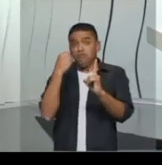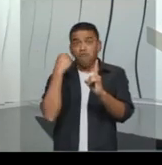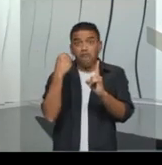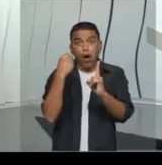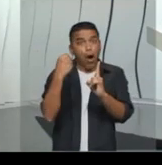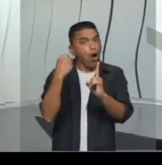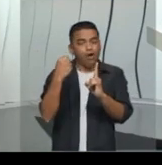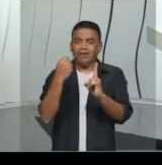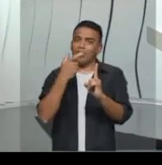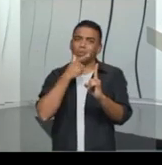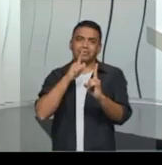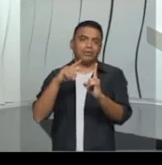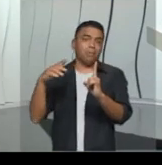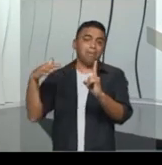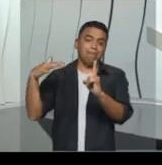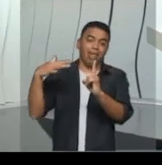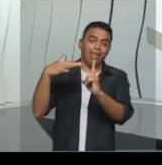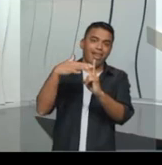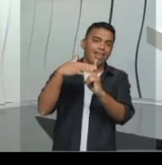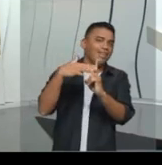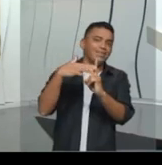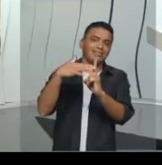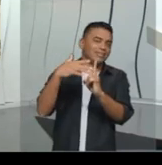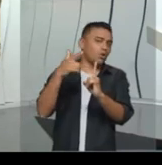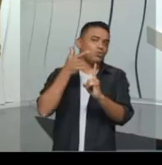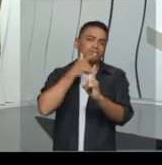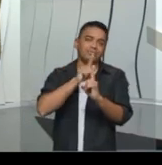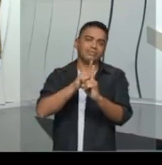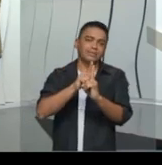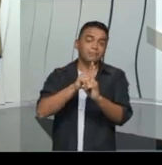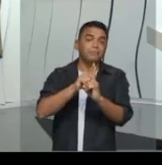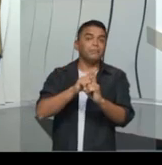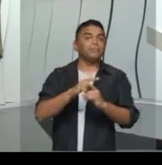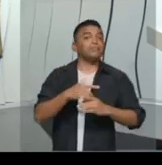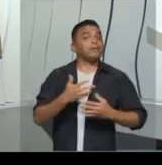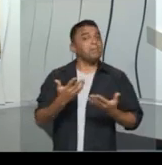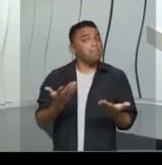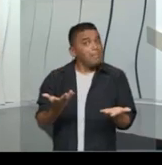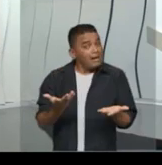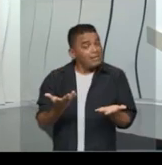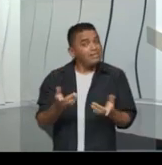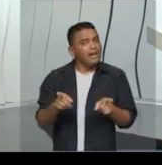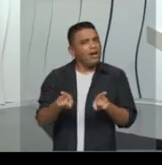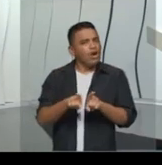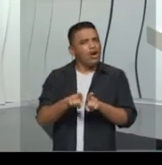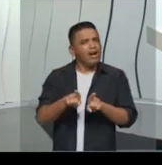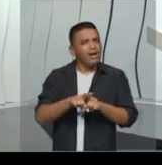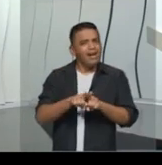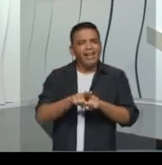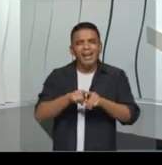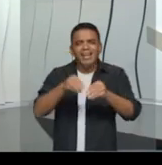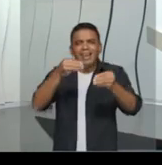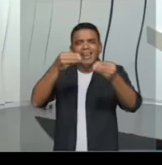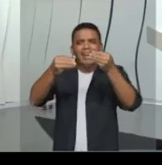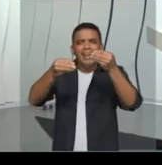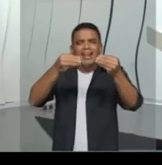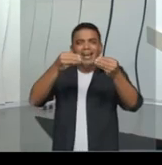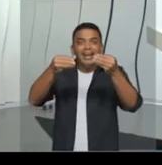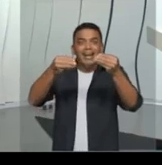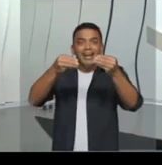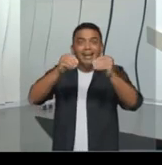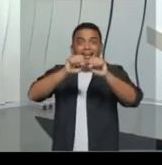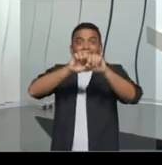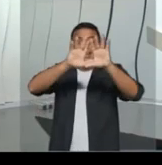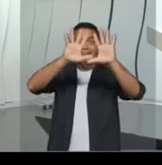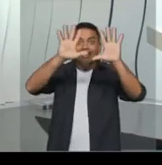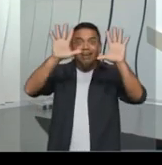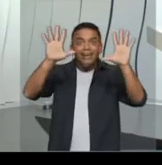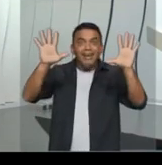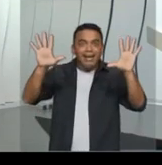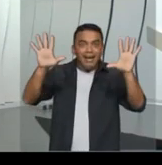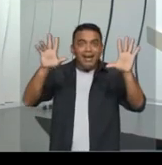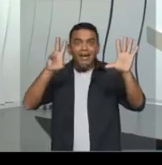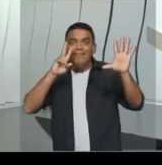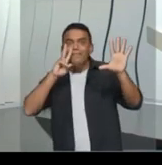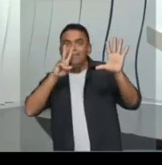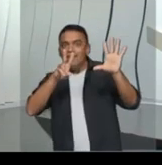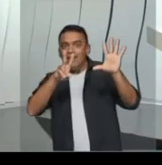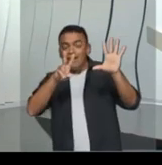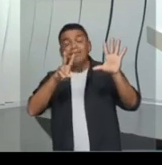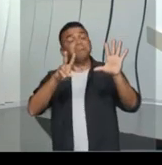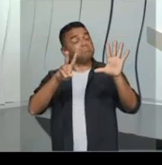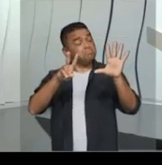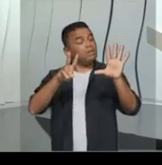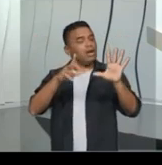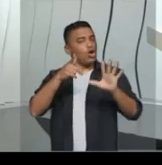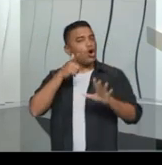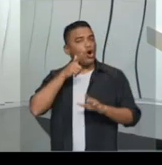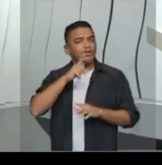atravessar totalmente, certo? Agora, os meios transparentes, não. Nesses, você consegue